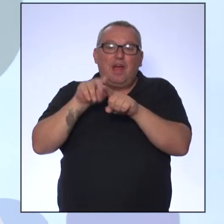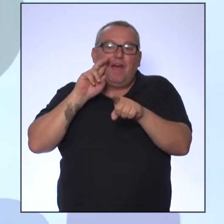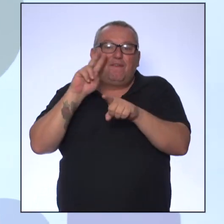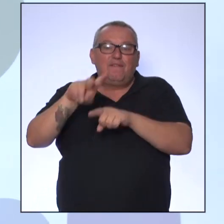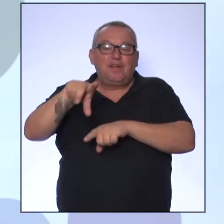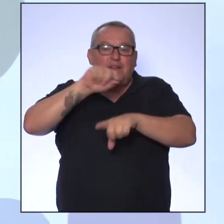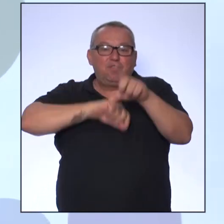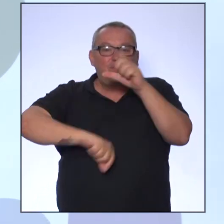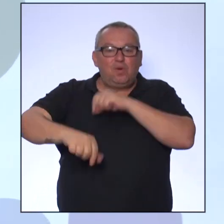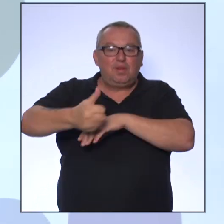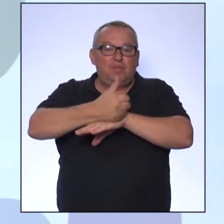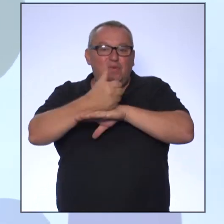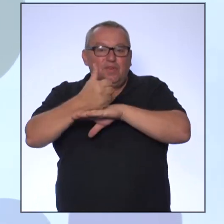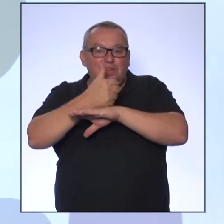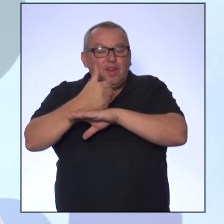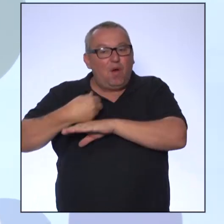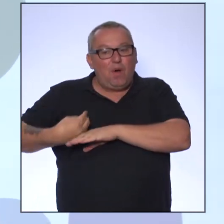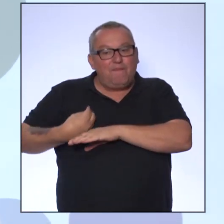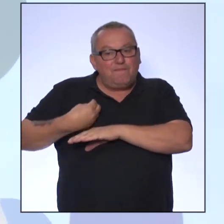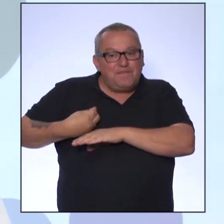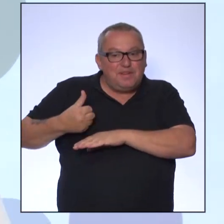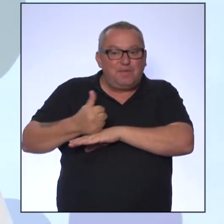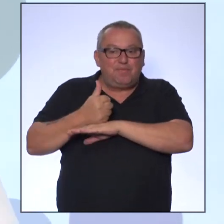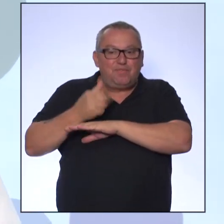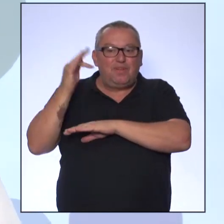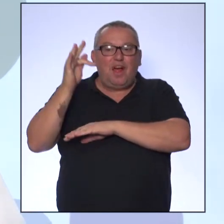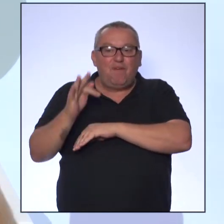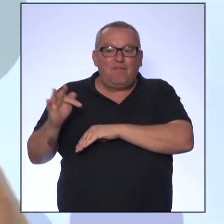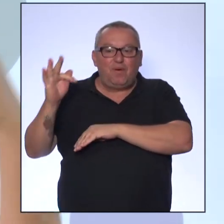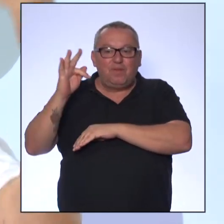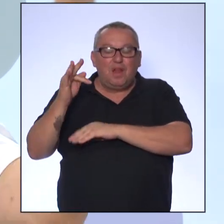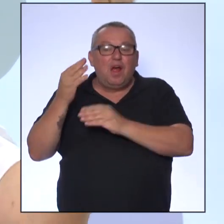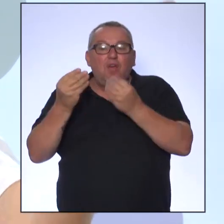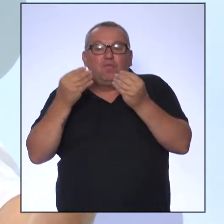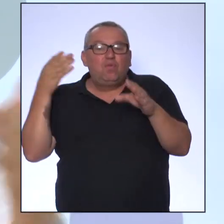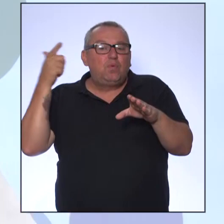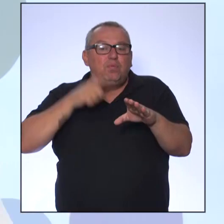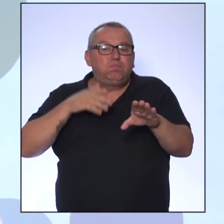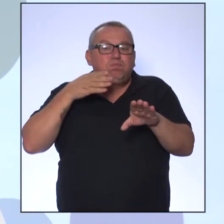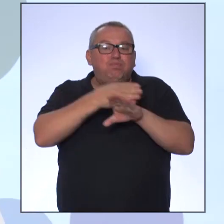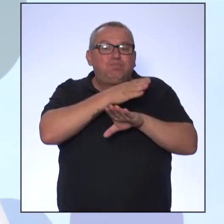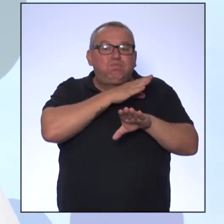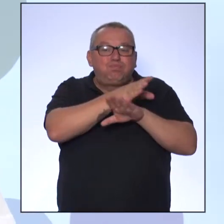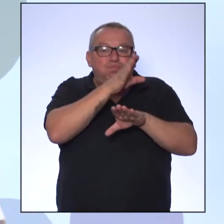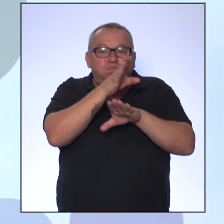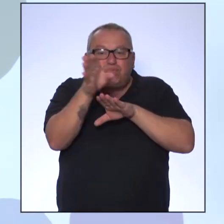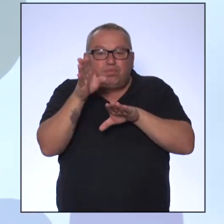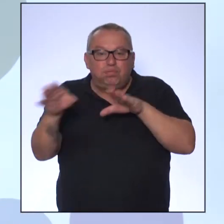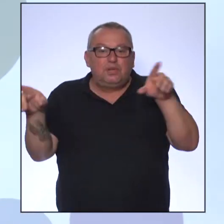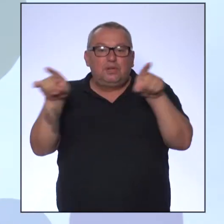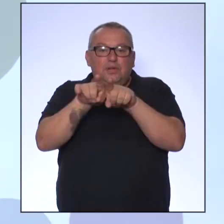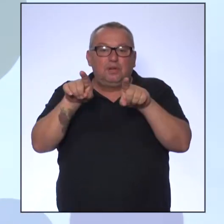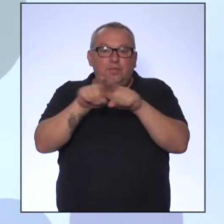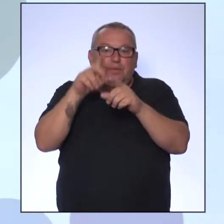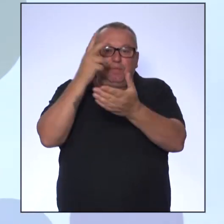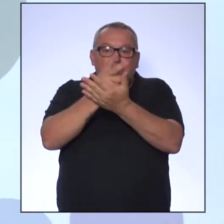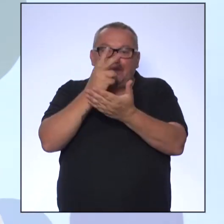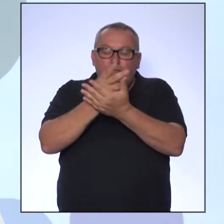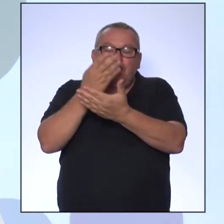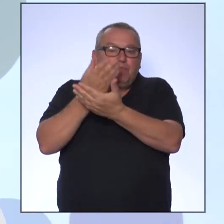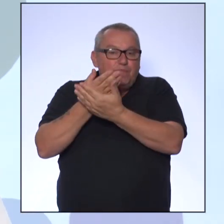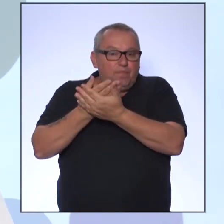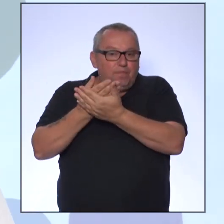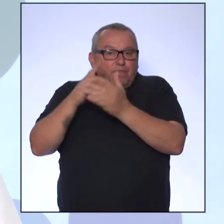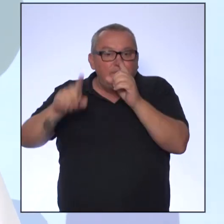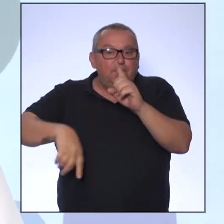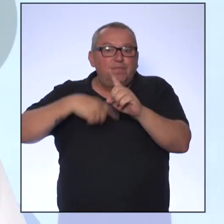as profissões, carreiras, formas de acesso aos seus cursos de preferência, permanência estudantil e muito